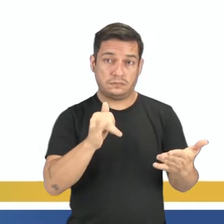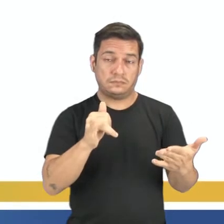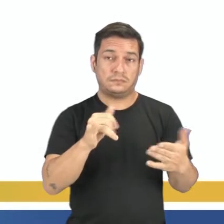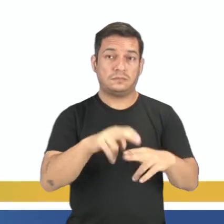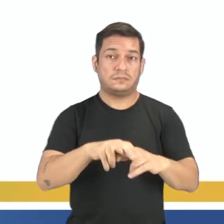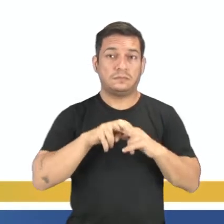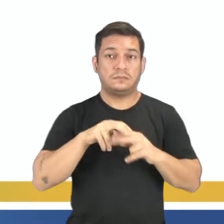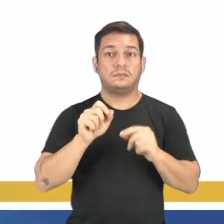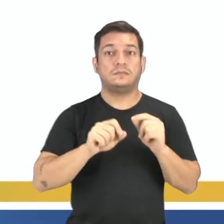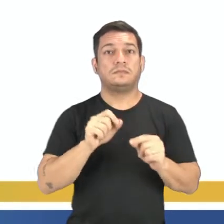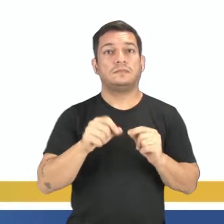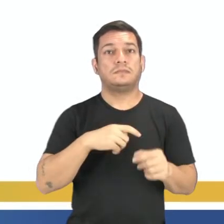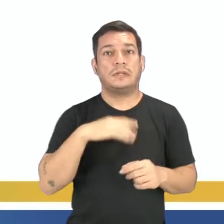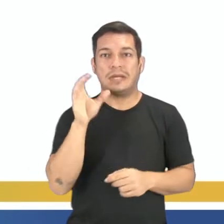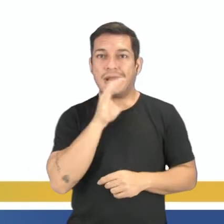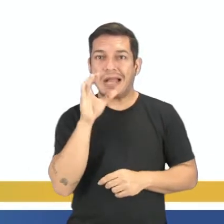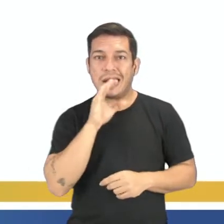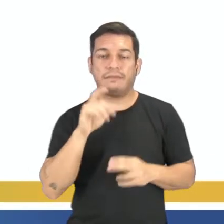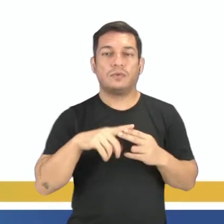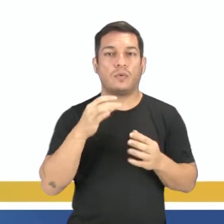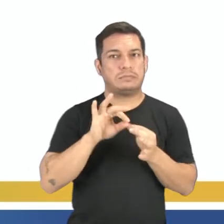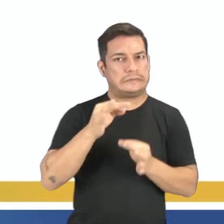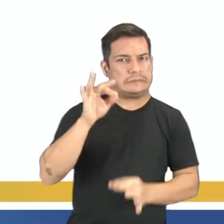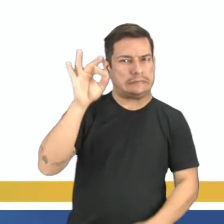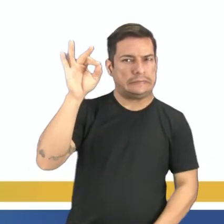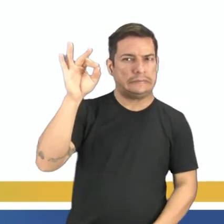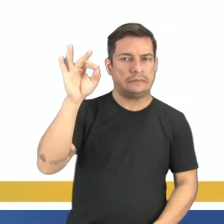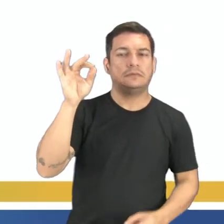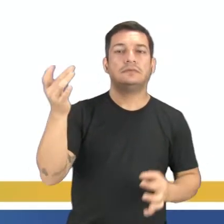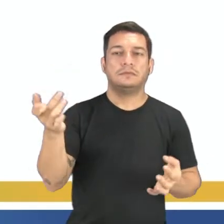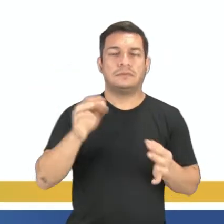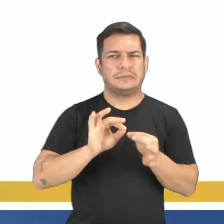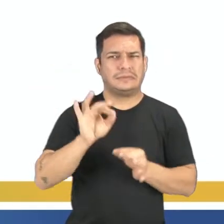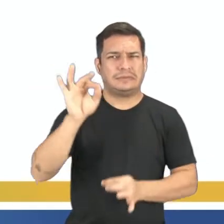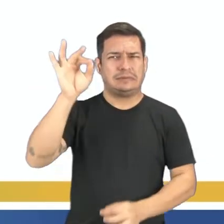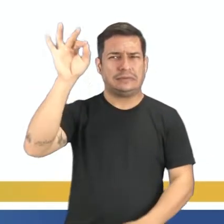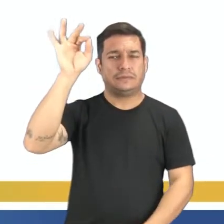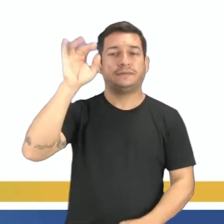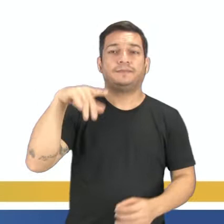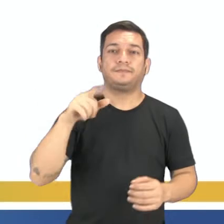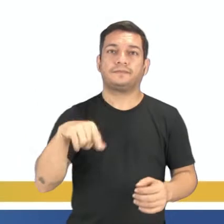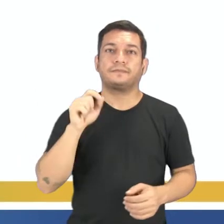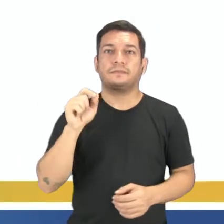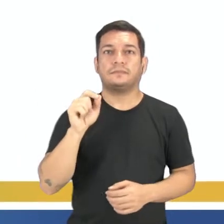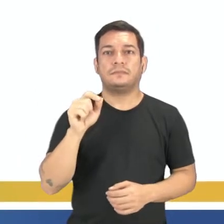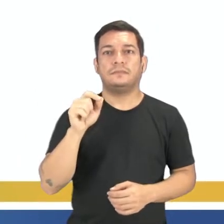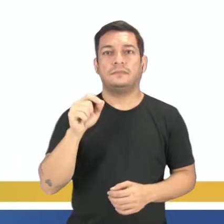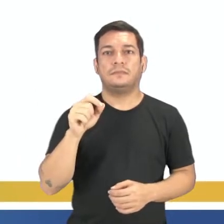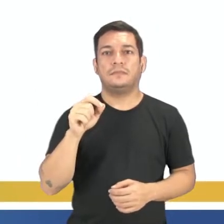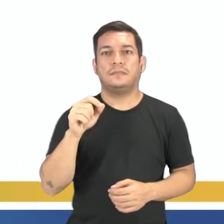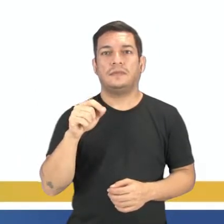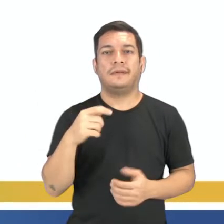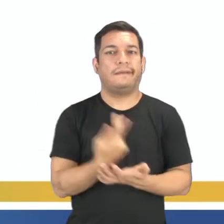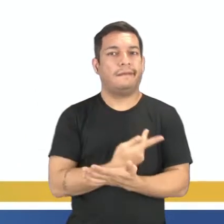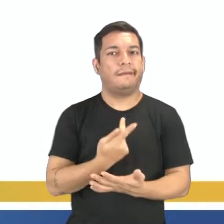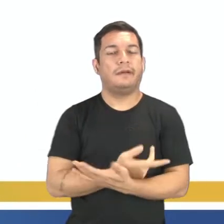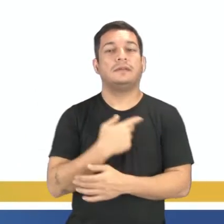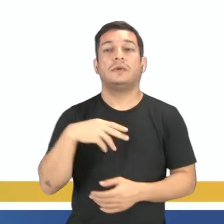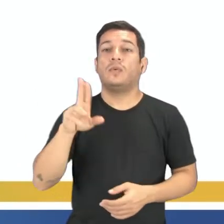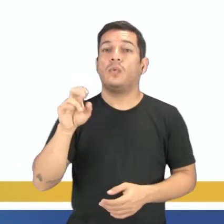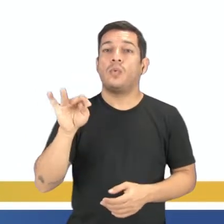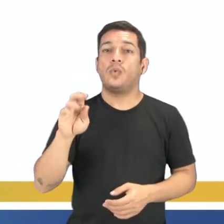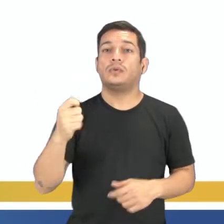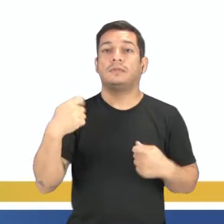isso, nem breve demais e nem extenso demais. A extensão para Poe ela é imperdoável, ou seja, o conto ele tem